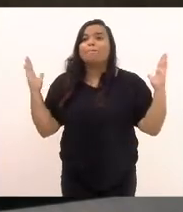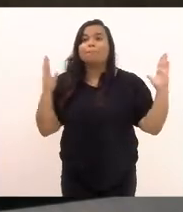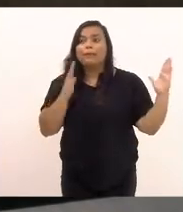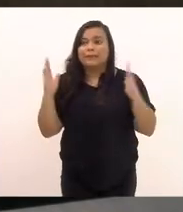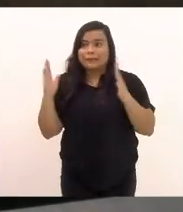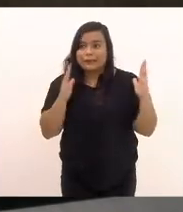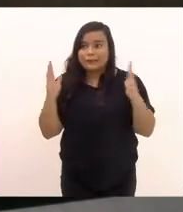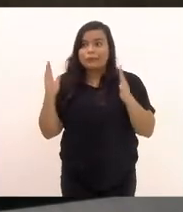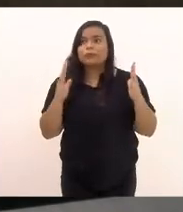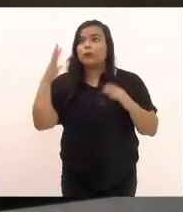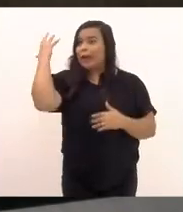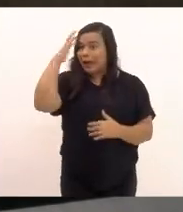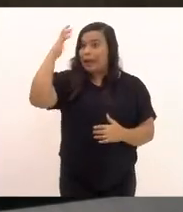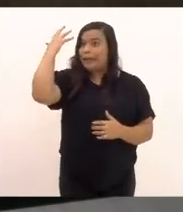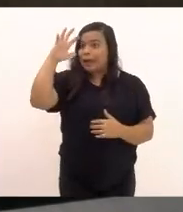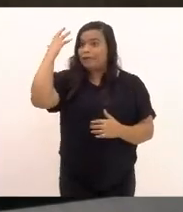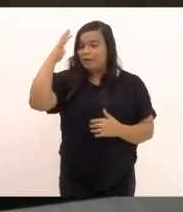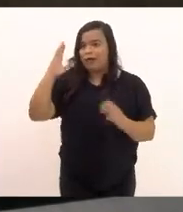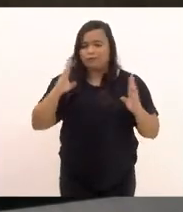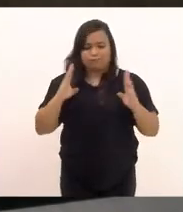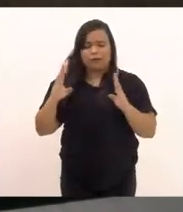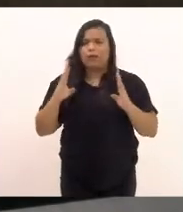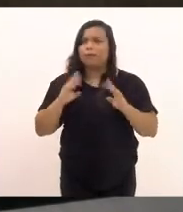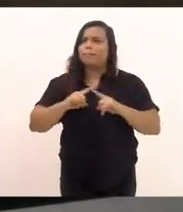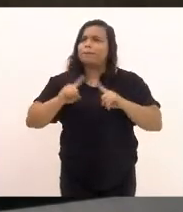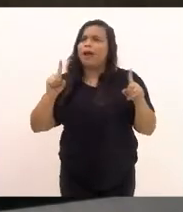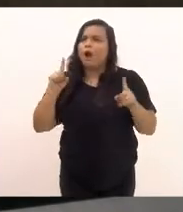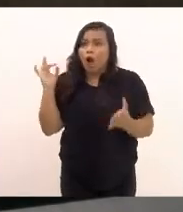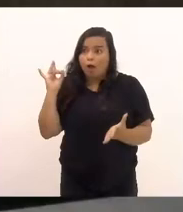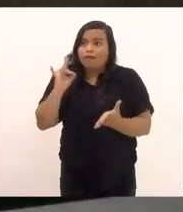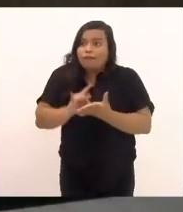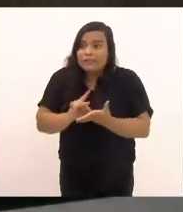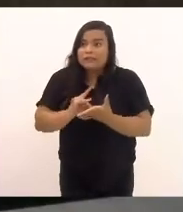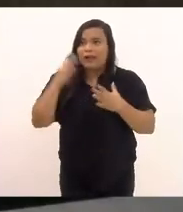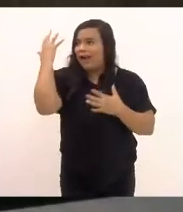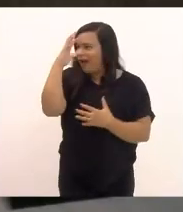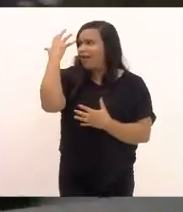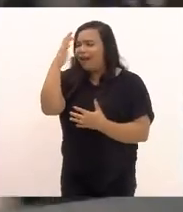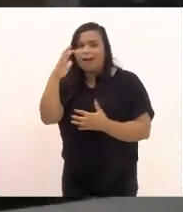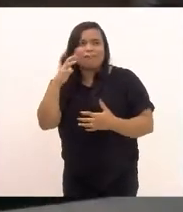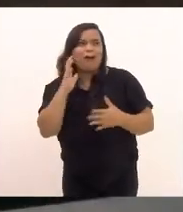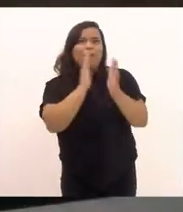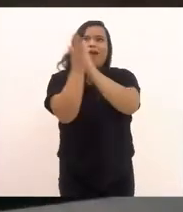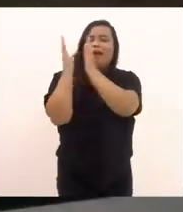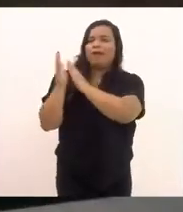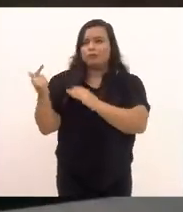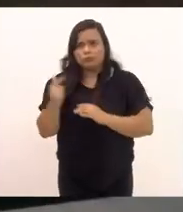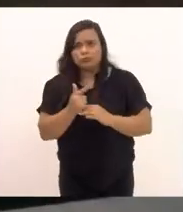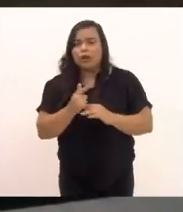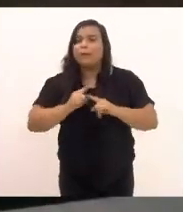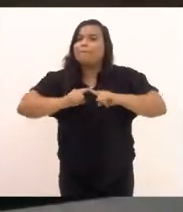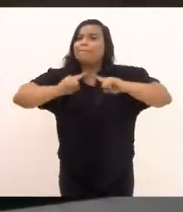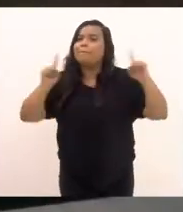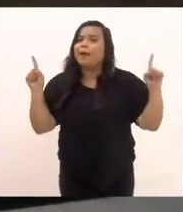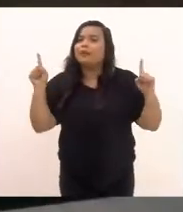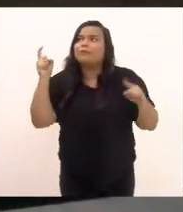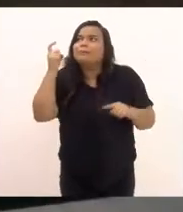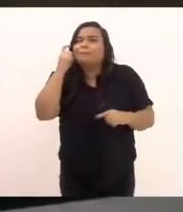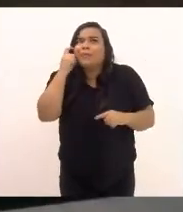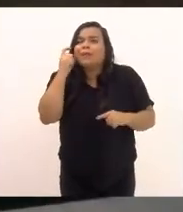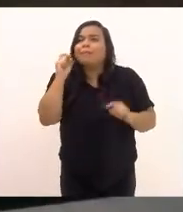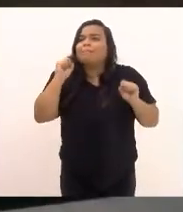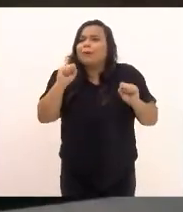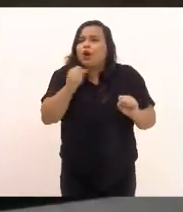carnaval oficialmente, e talvez por isso o governo tenha achado que não se sentiria